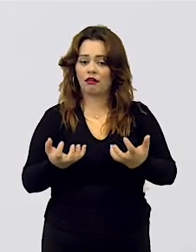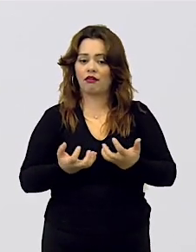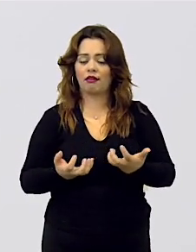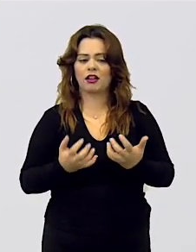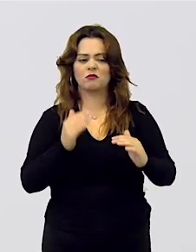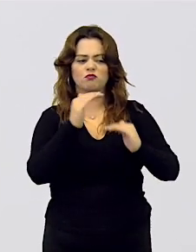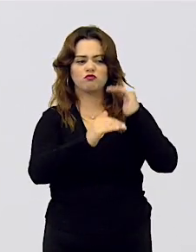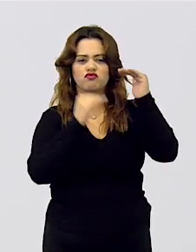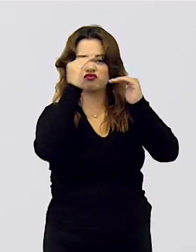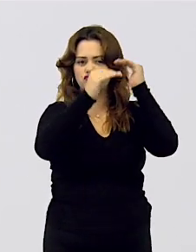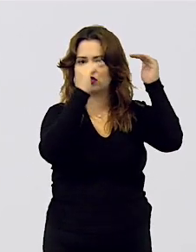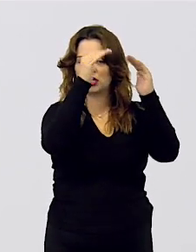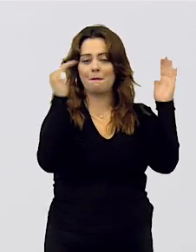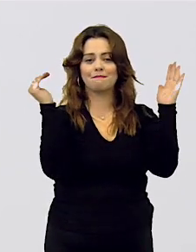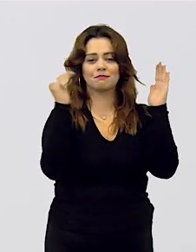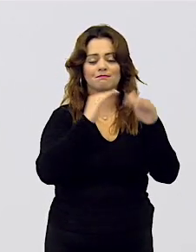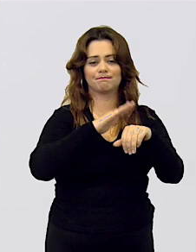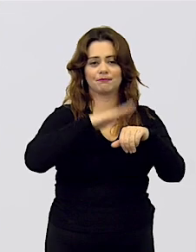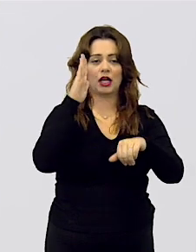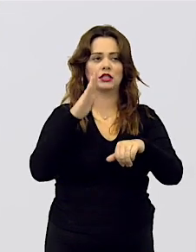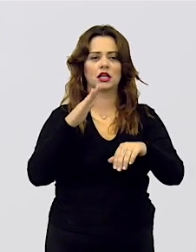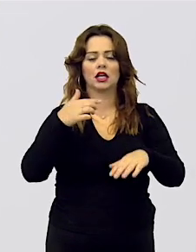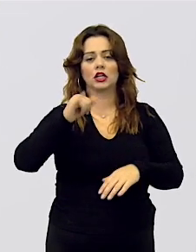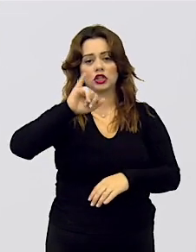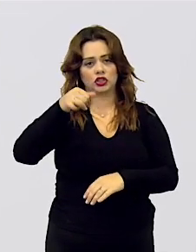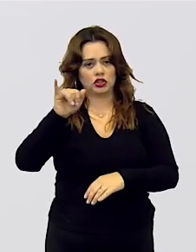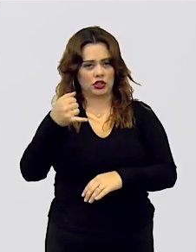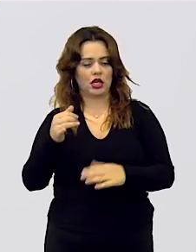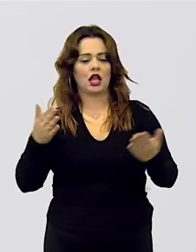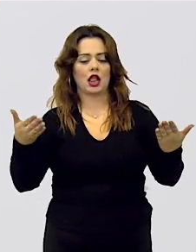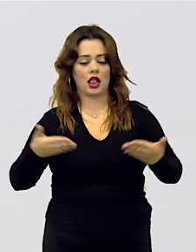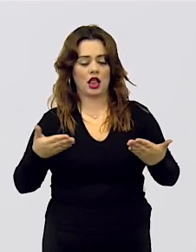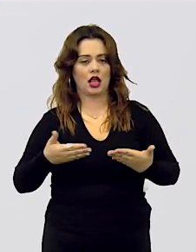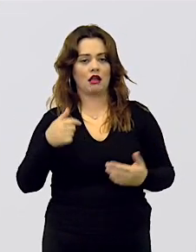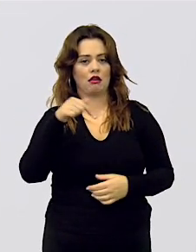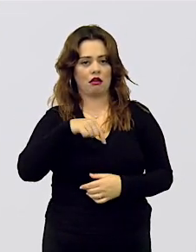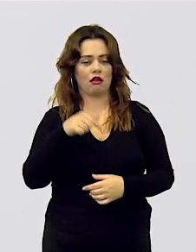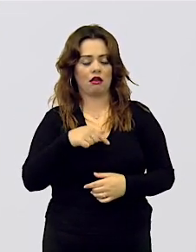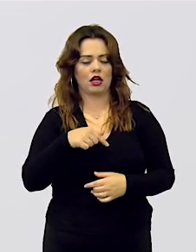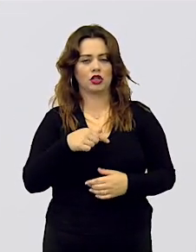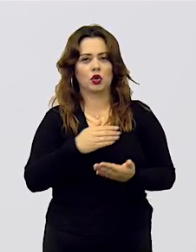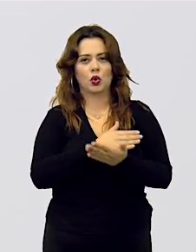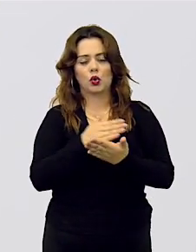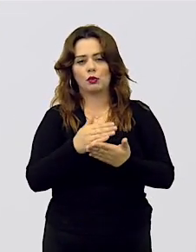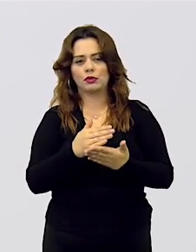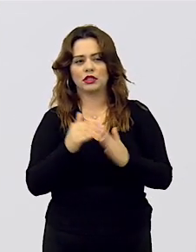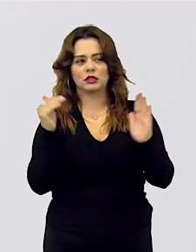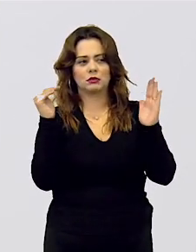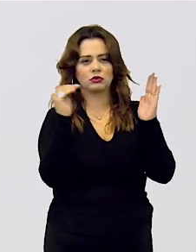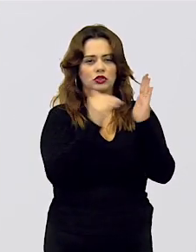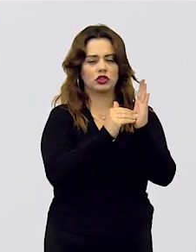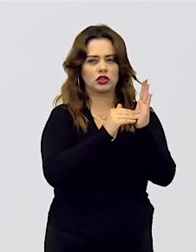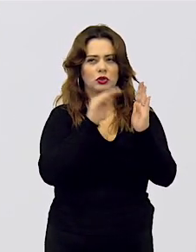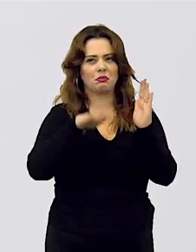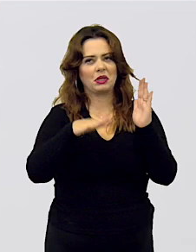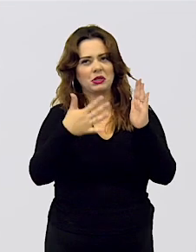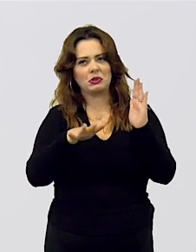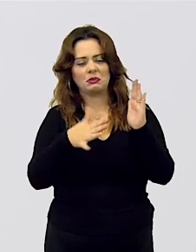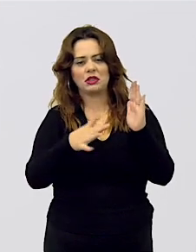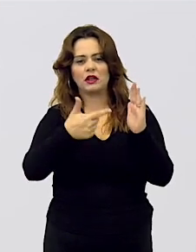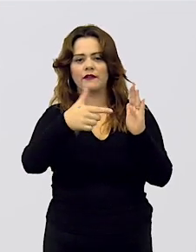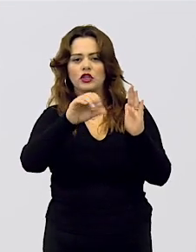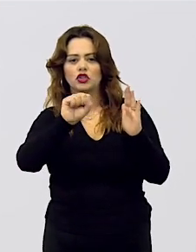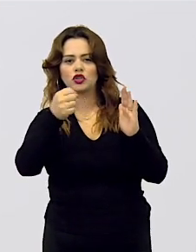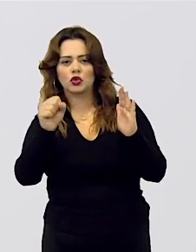e asiá de Janeiro outubro deste ano por exemplo o nosso intercâmbio comercial com o país das Ian atingiu já